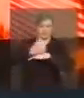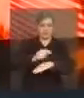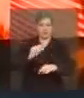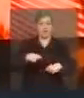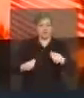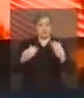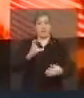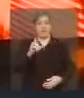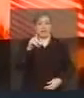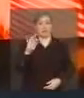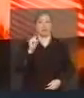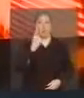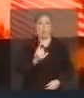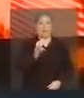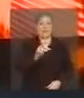crédito de